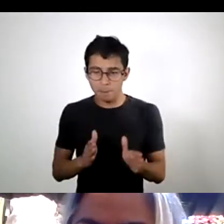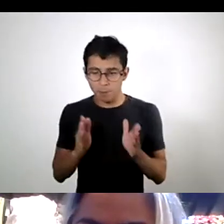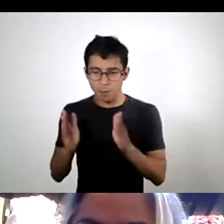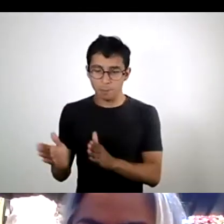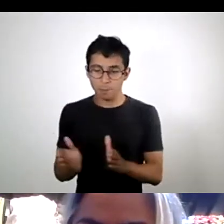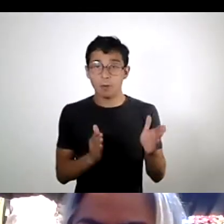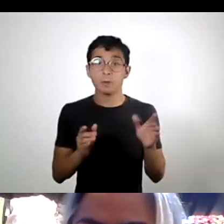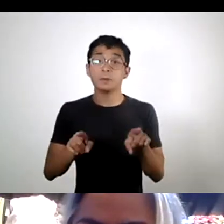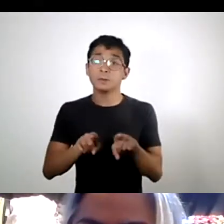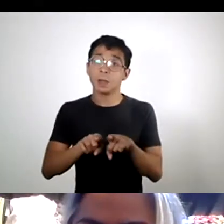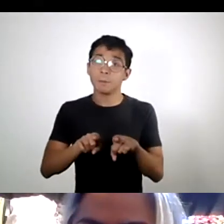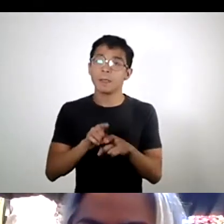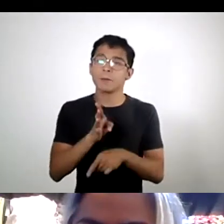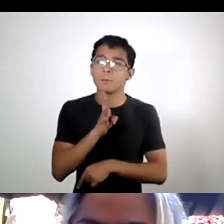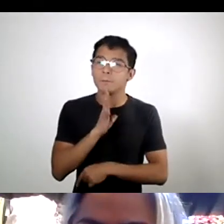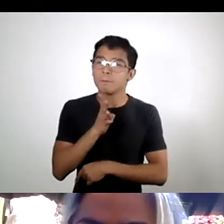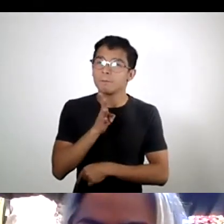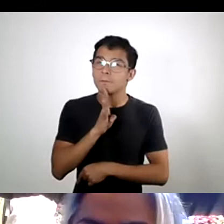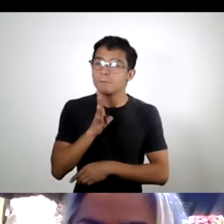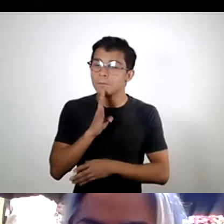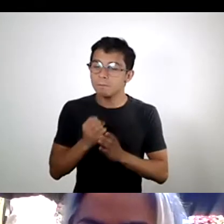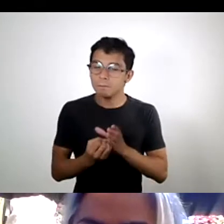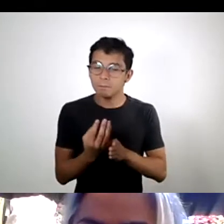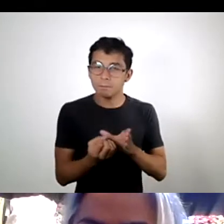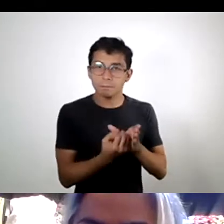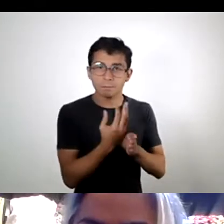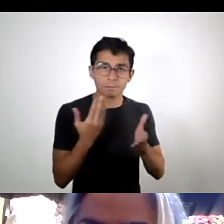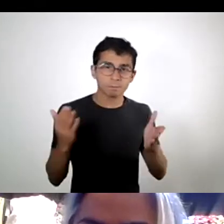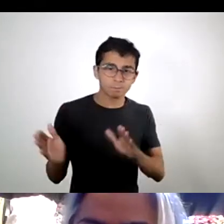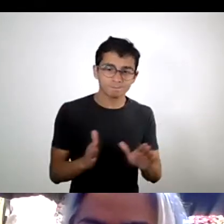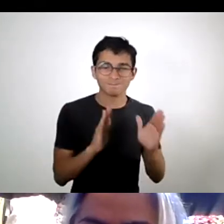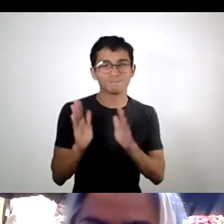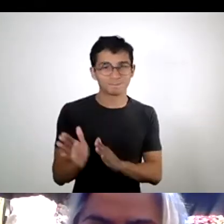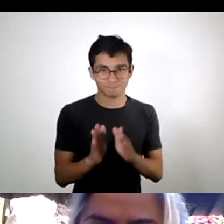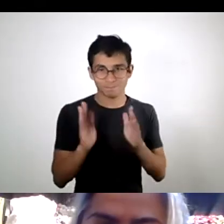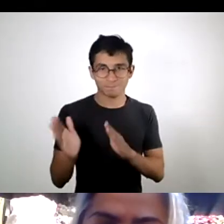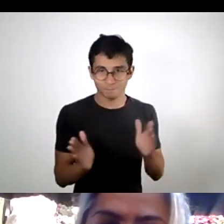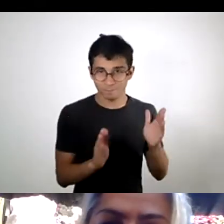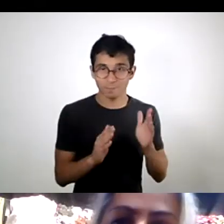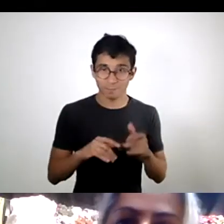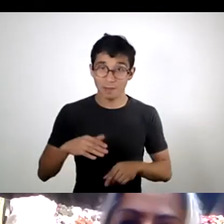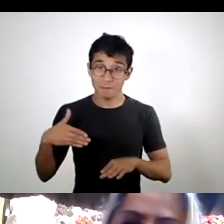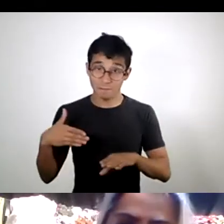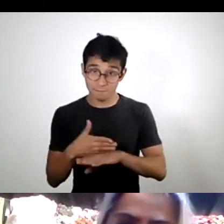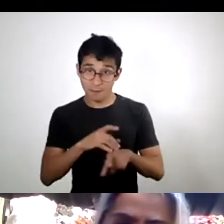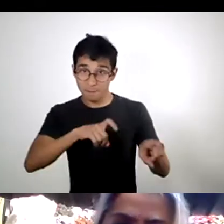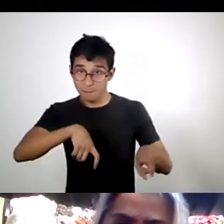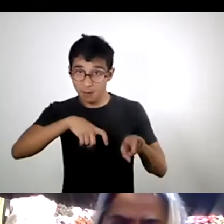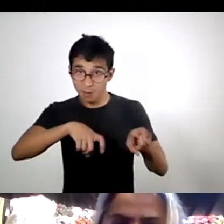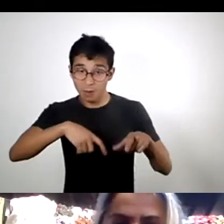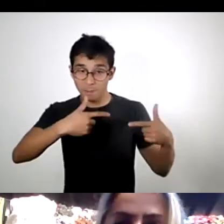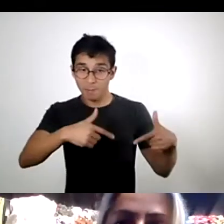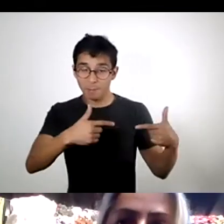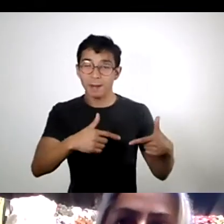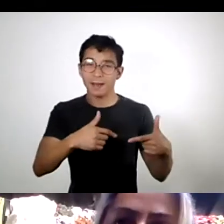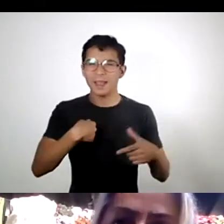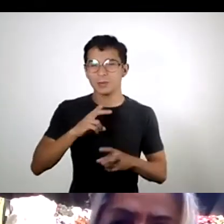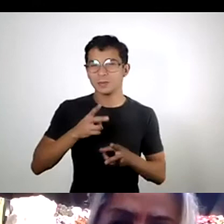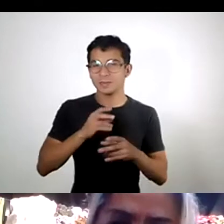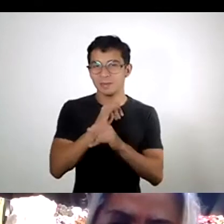gente vai para a roça, e eu sempre digo que as comunidades